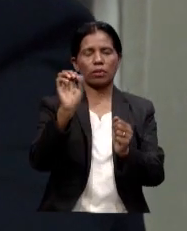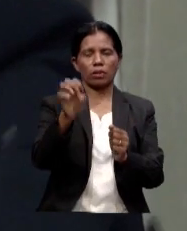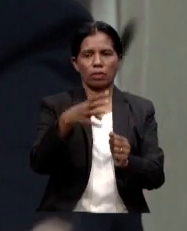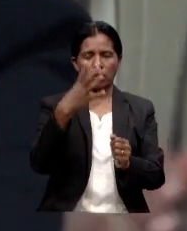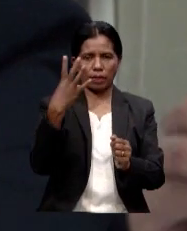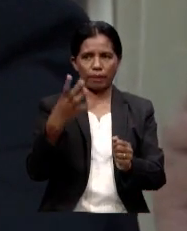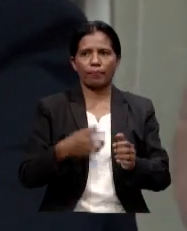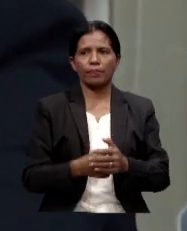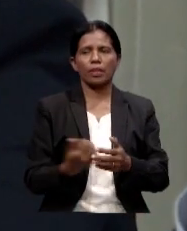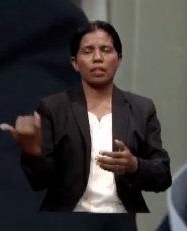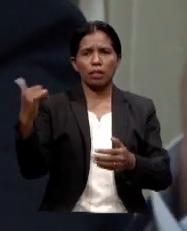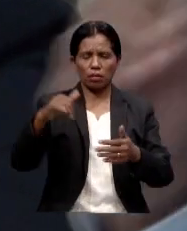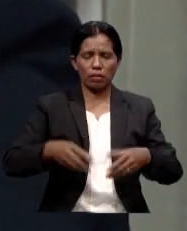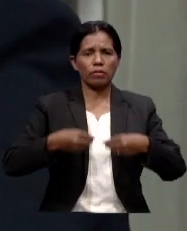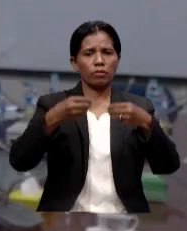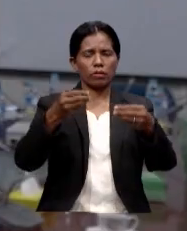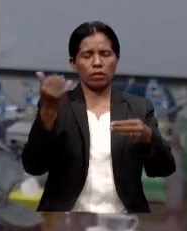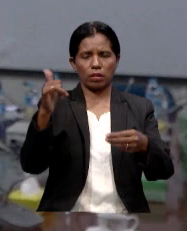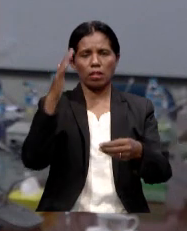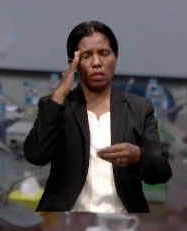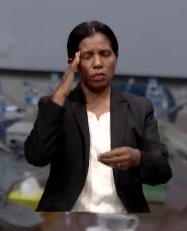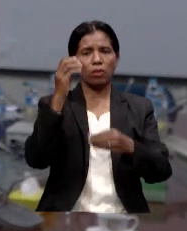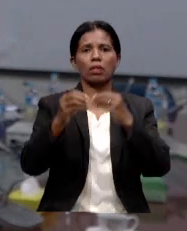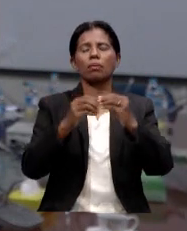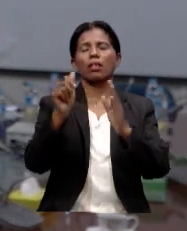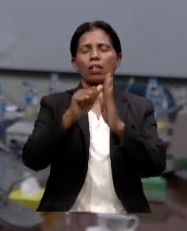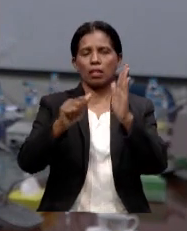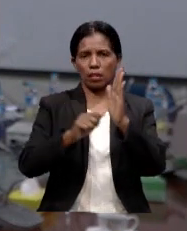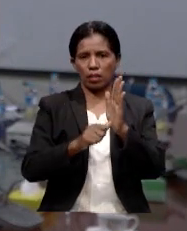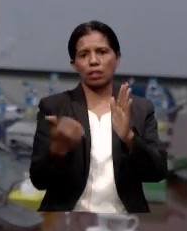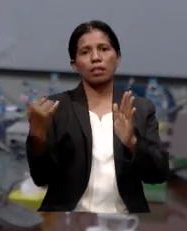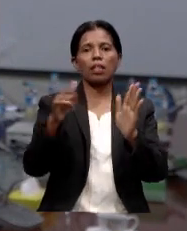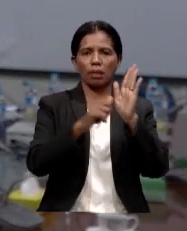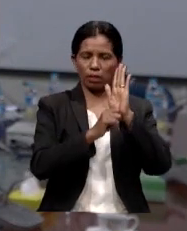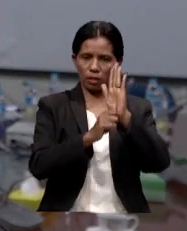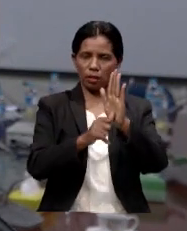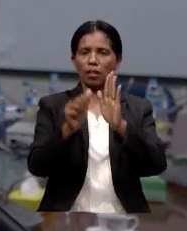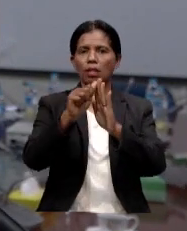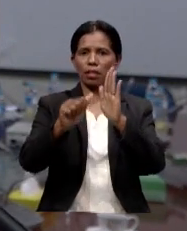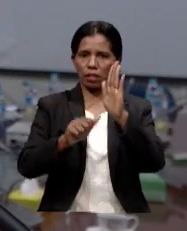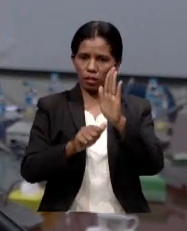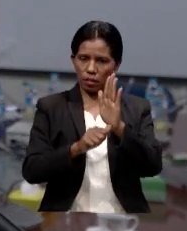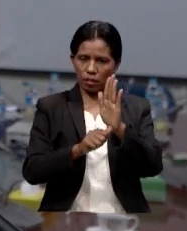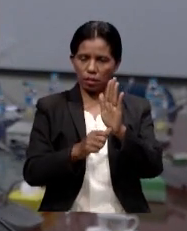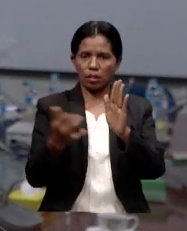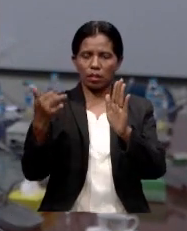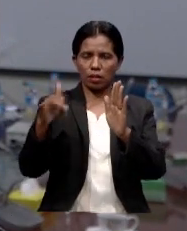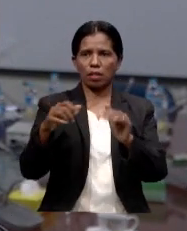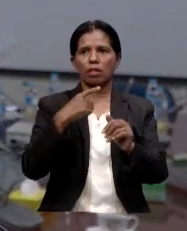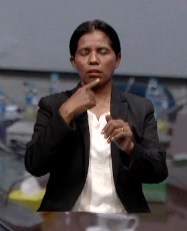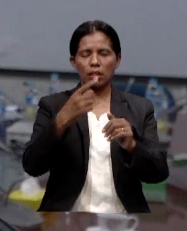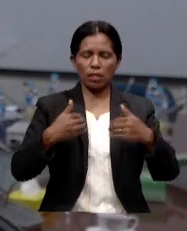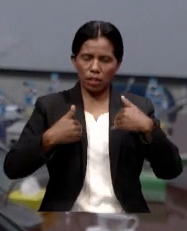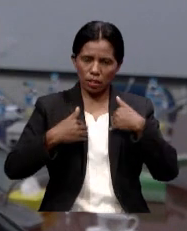tau sira fo sir ne hanoi artigo balu ne oi sira presenta duni artigo balu ne beke sira tu dien hanoi